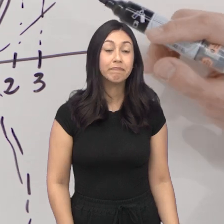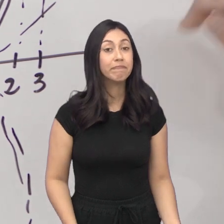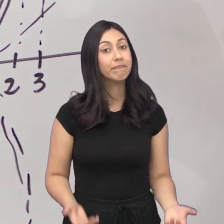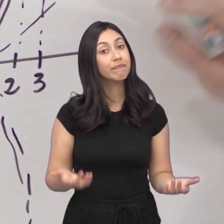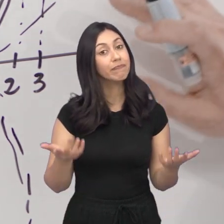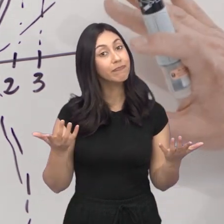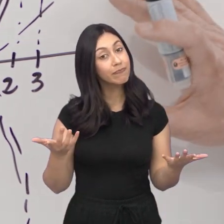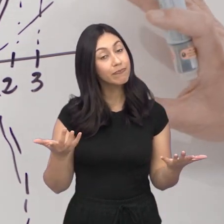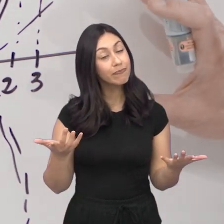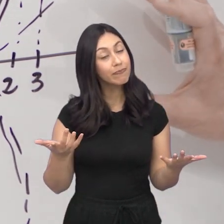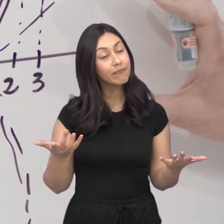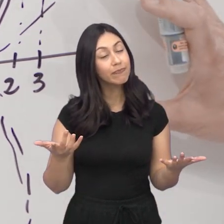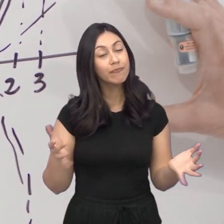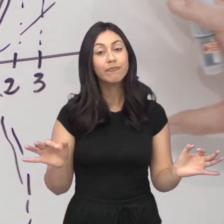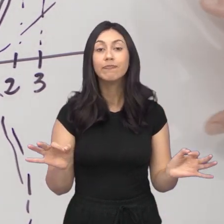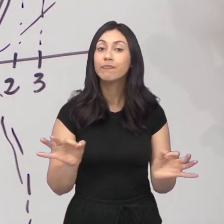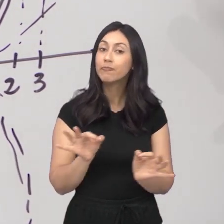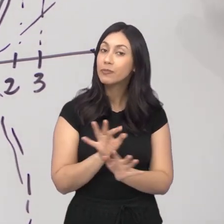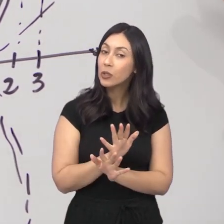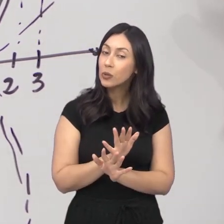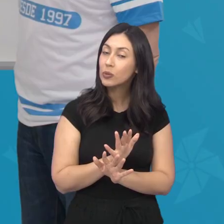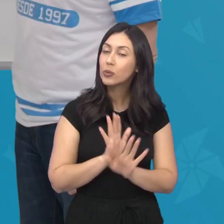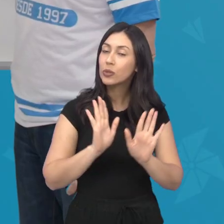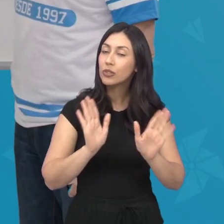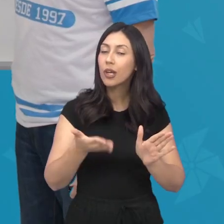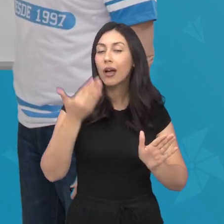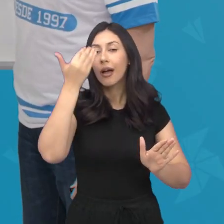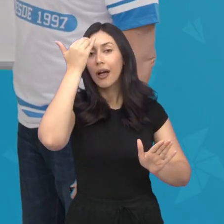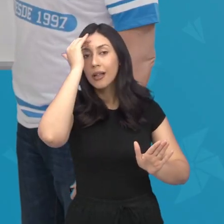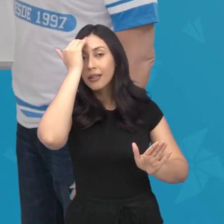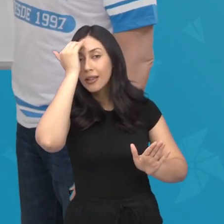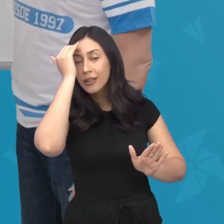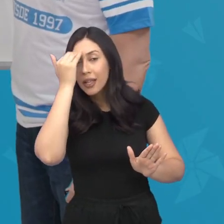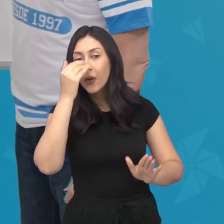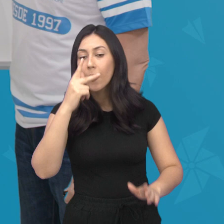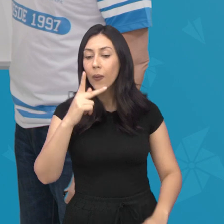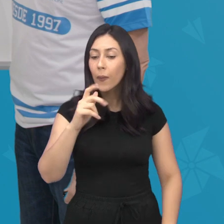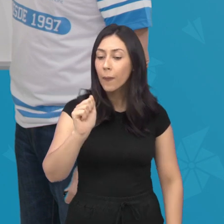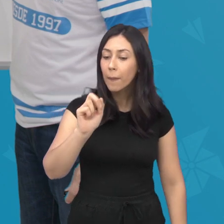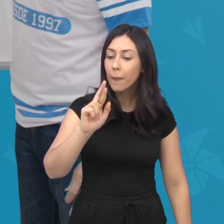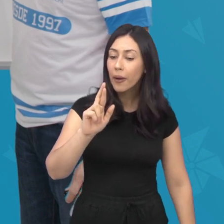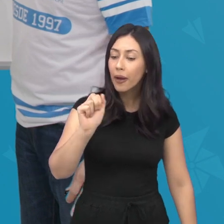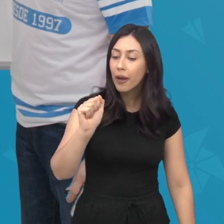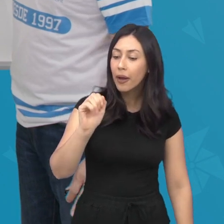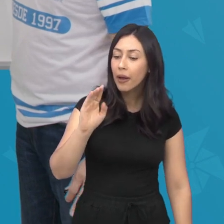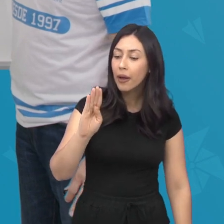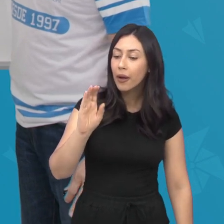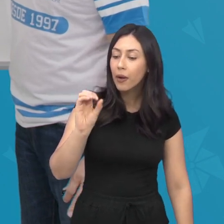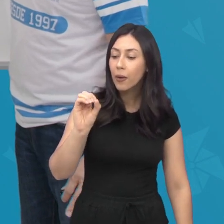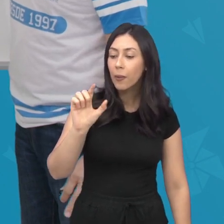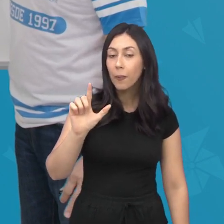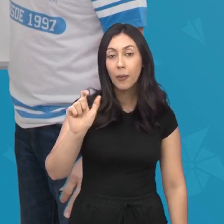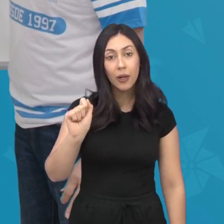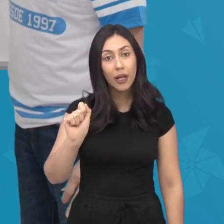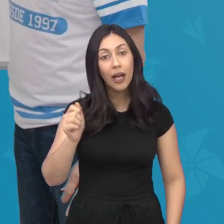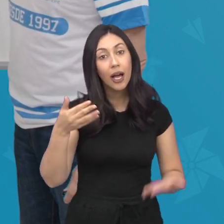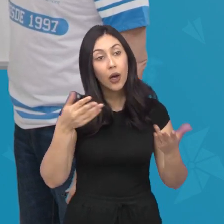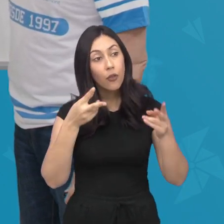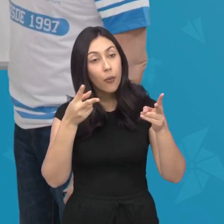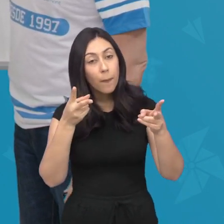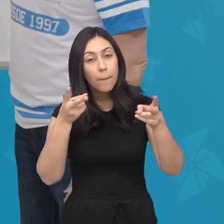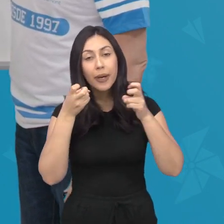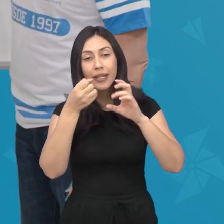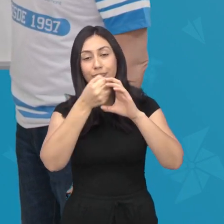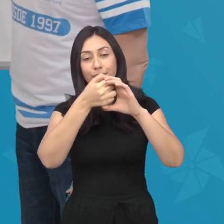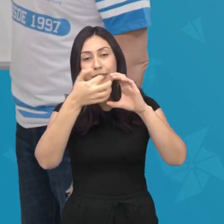Bom, dito isto, a gente já sabe mais ou menos o que é uma parábola, né? E vamos identificar